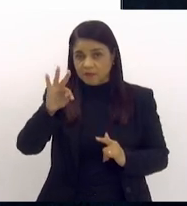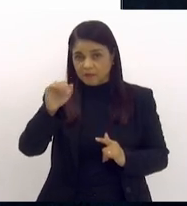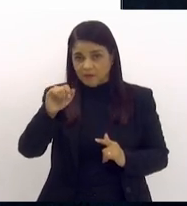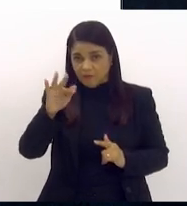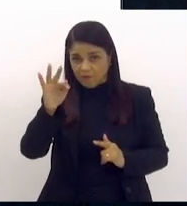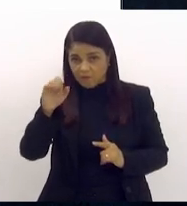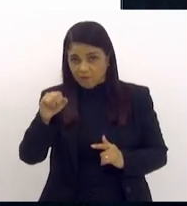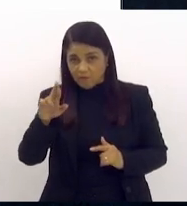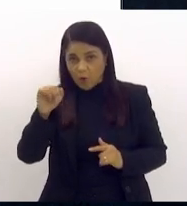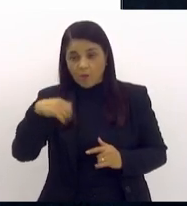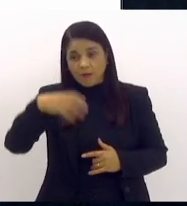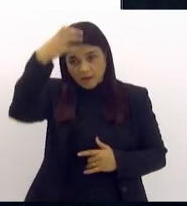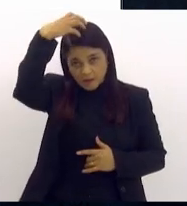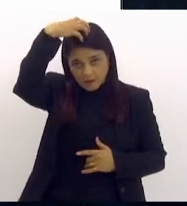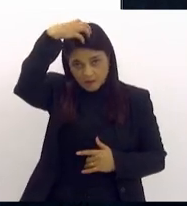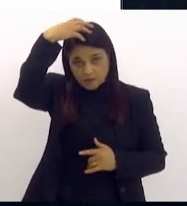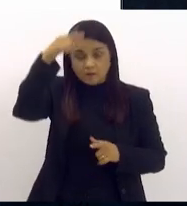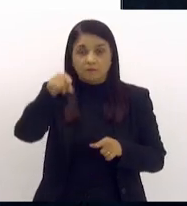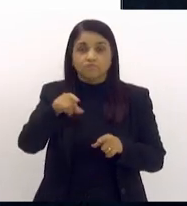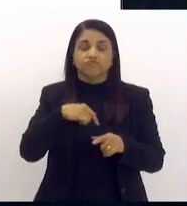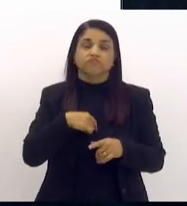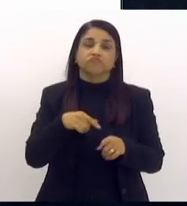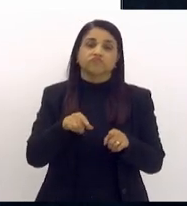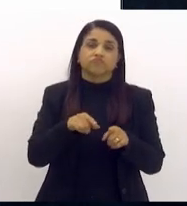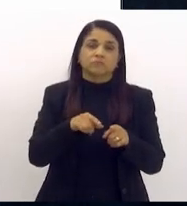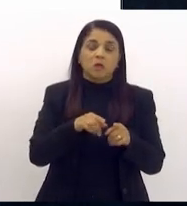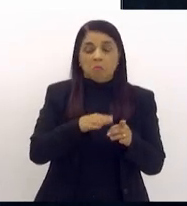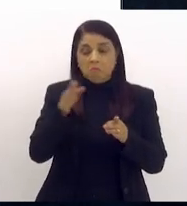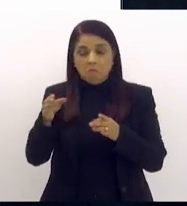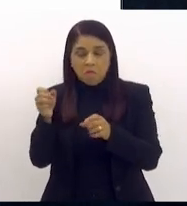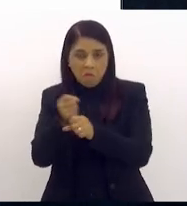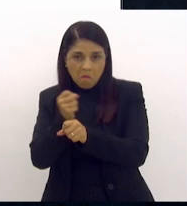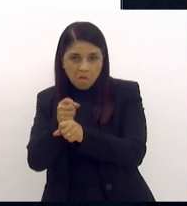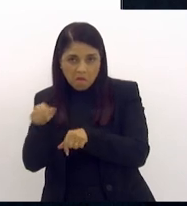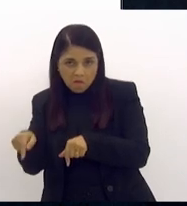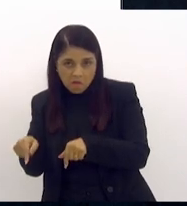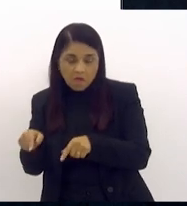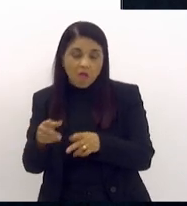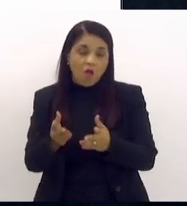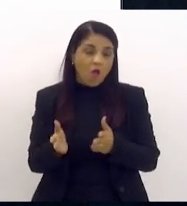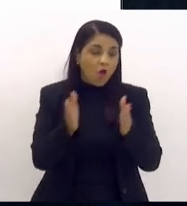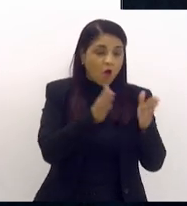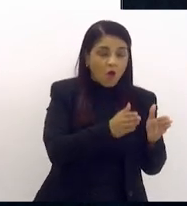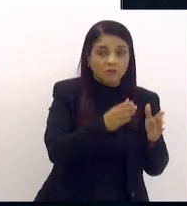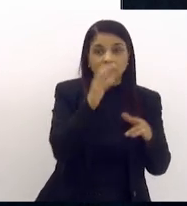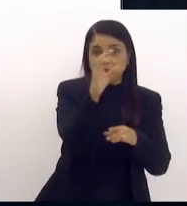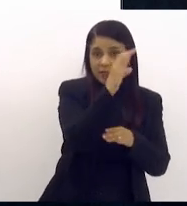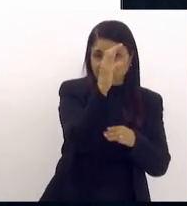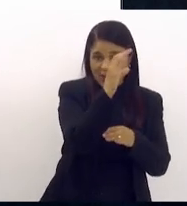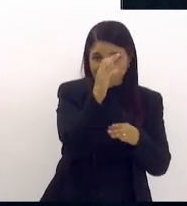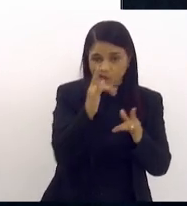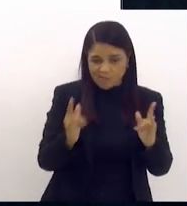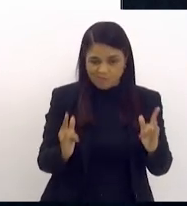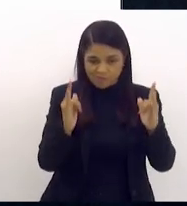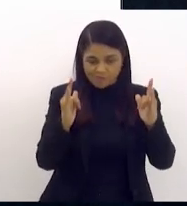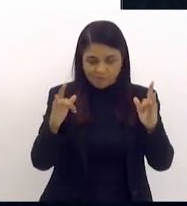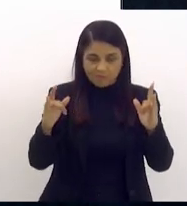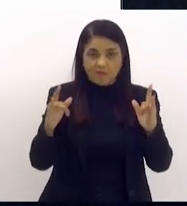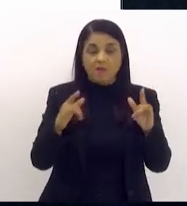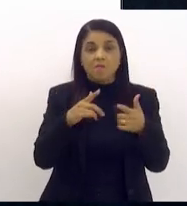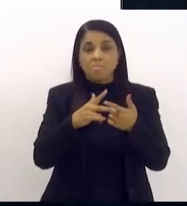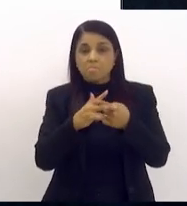Reis né que é montada Angra dos Reis ou uma parte eh Niterói e você precisa tem algum problema com